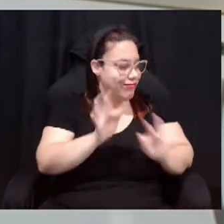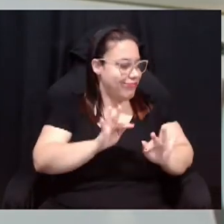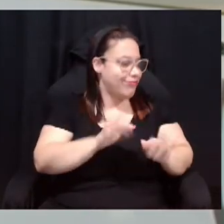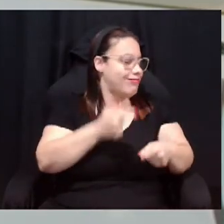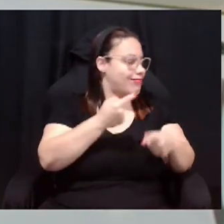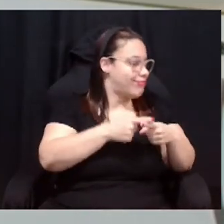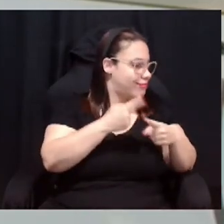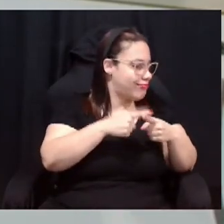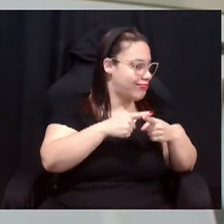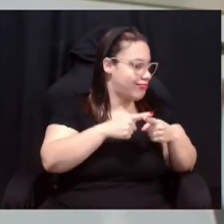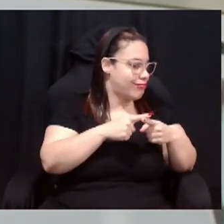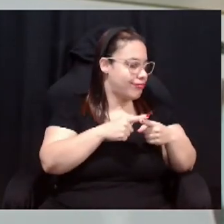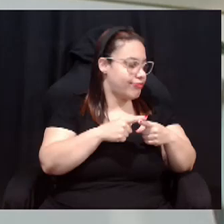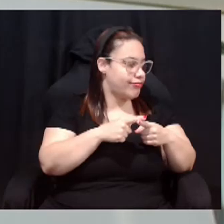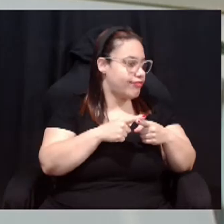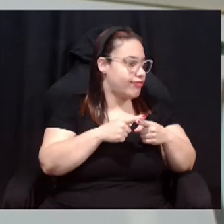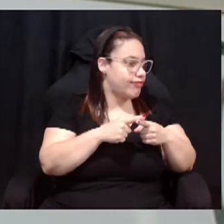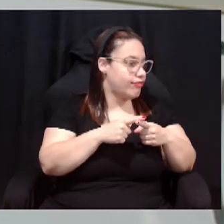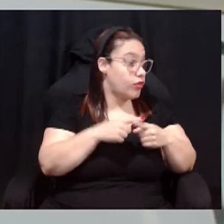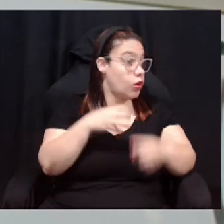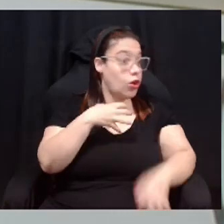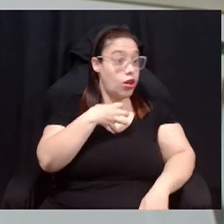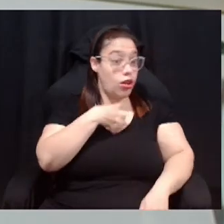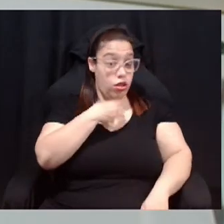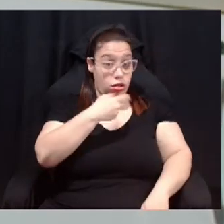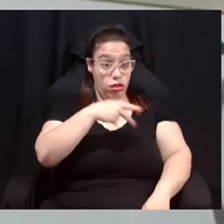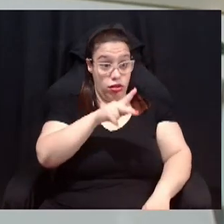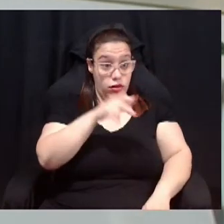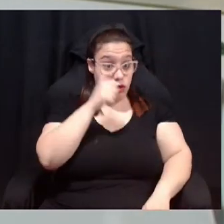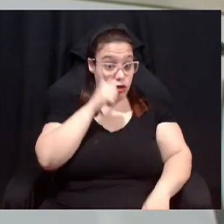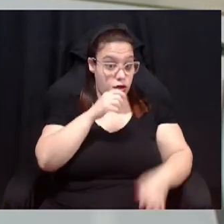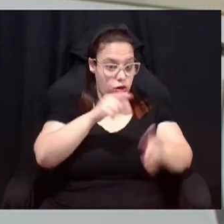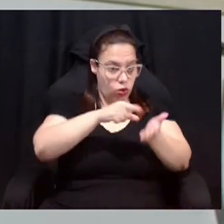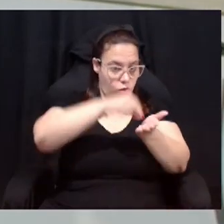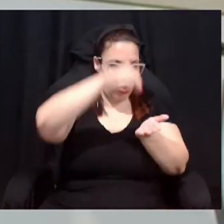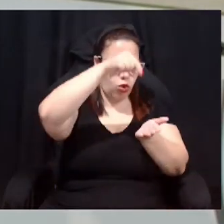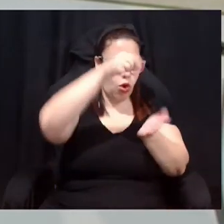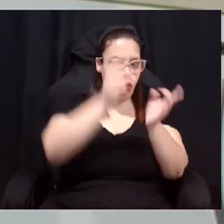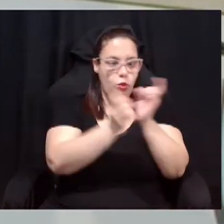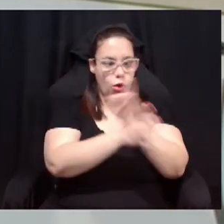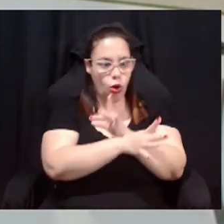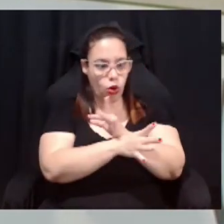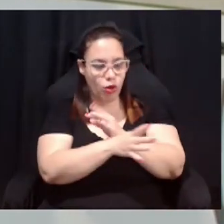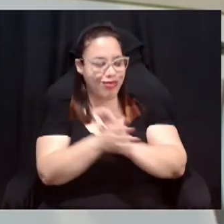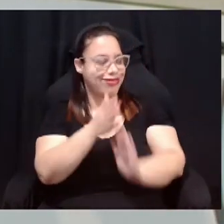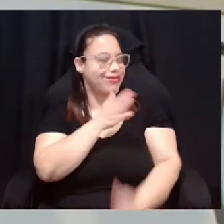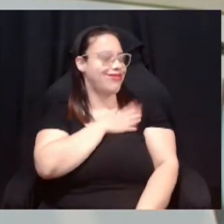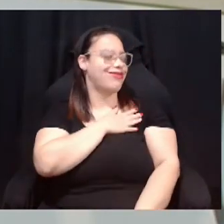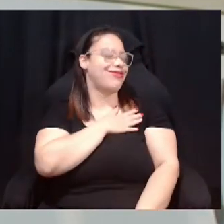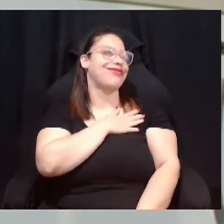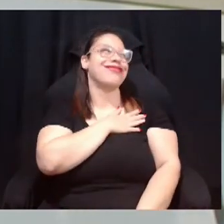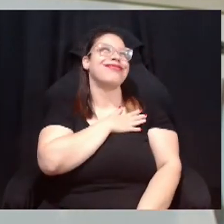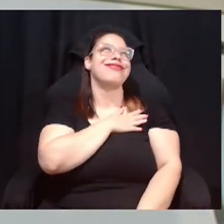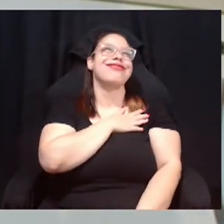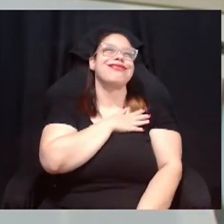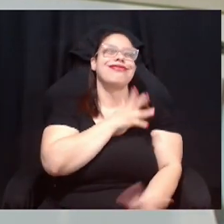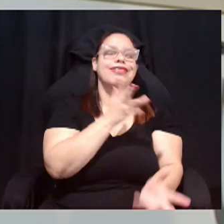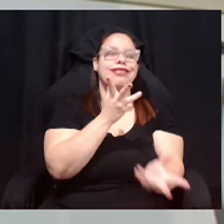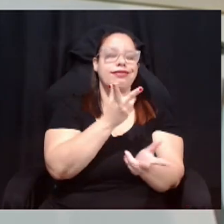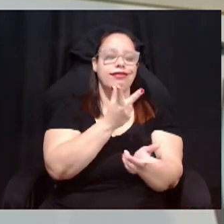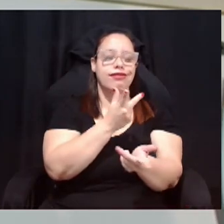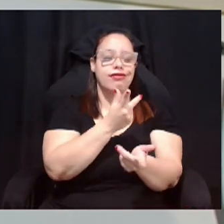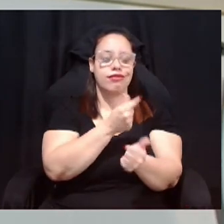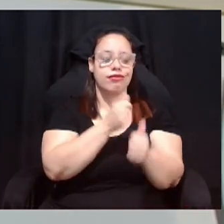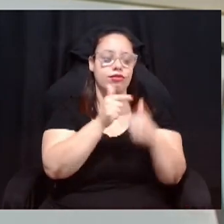porque a reação dela quando ela viu a peça pronta, né, foi maravilhosa, assim, e é uma parte do meu trabalho